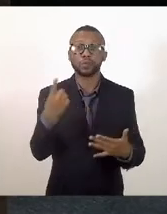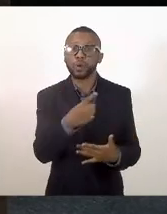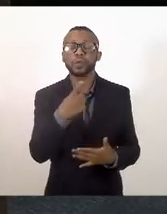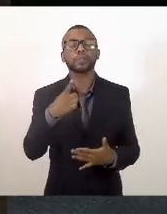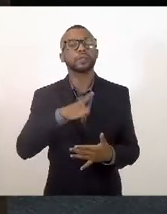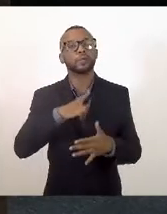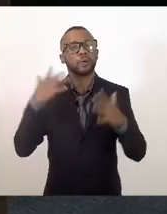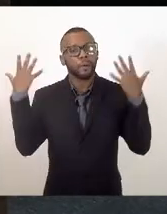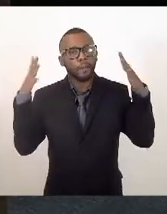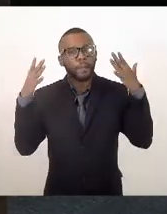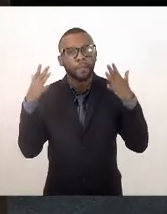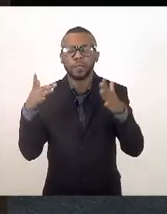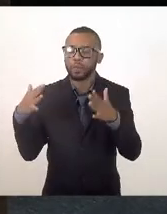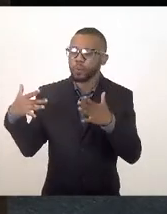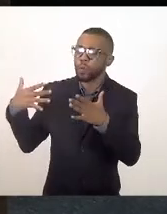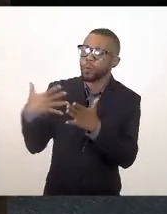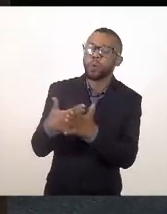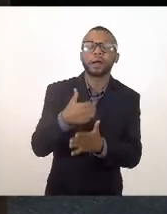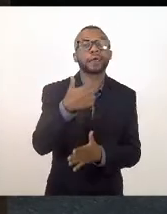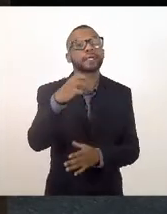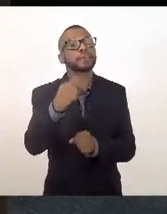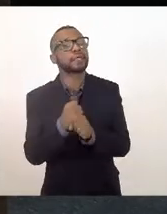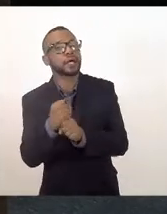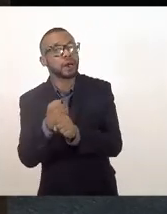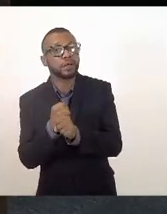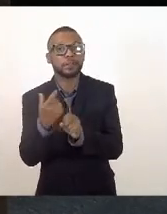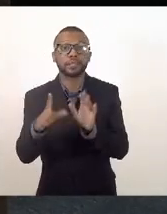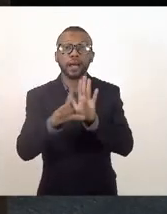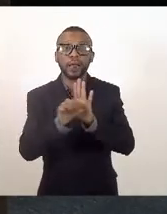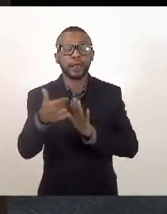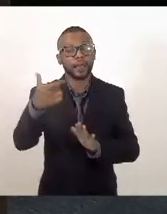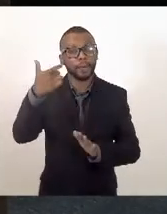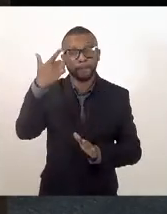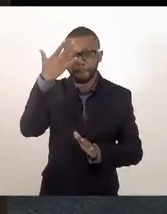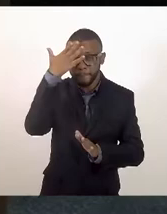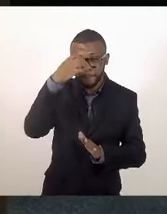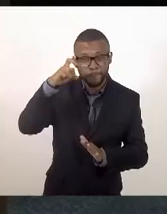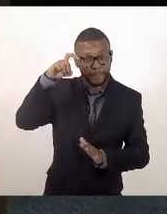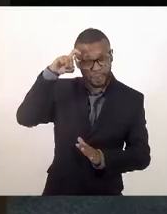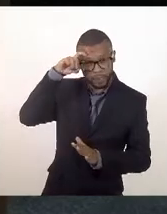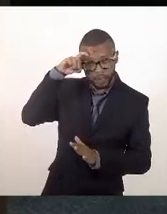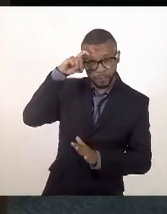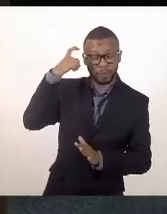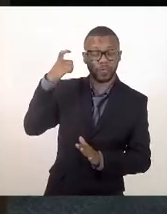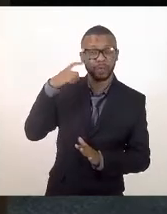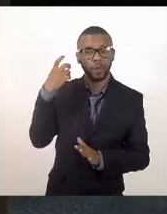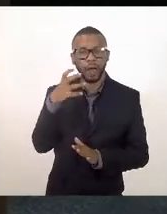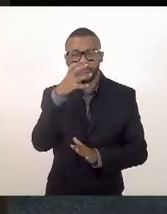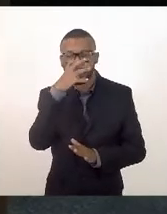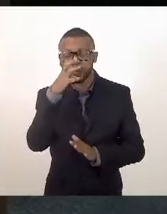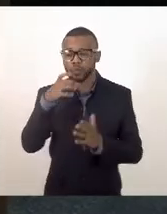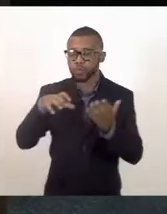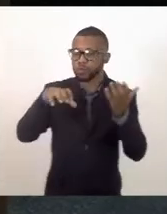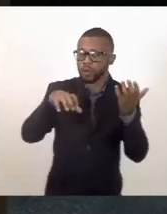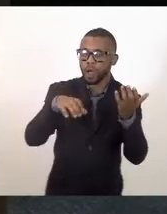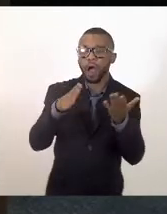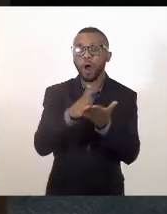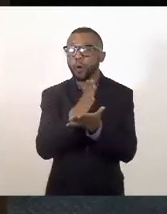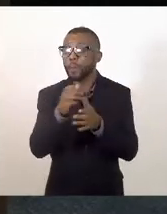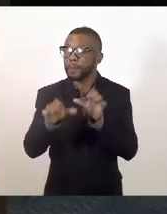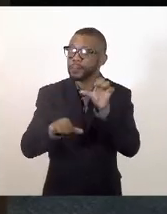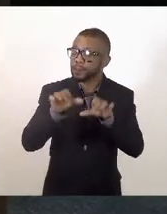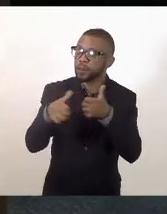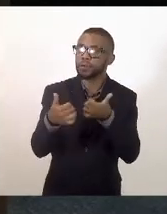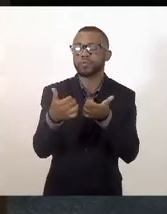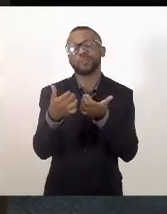15 anos da Lei Maria da Penha. E nós assistimos no Congresso Nacional algumas alterações, como a criação do crime